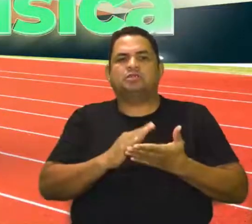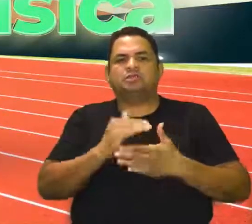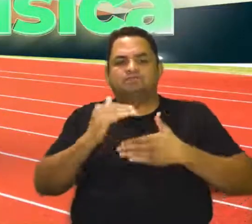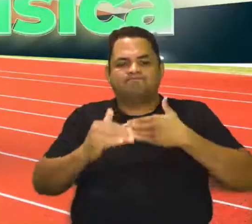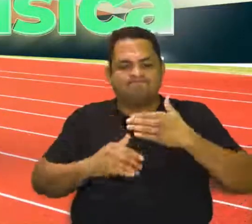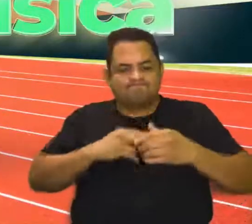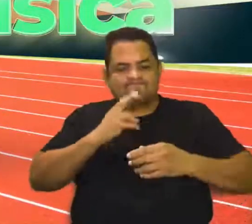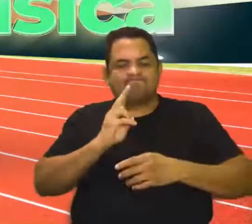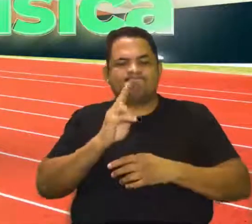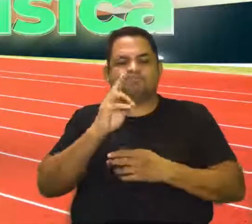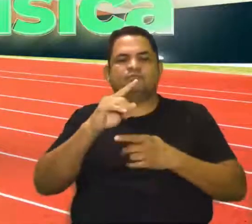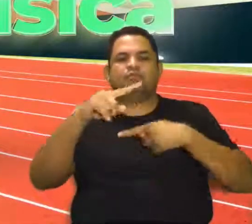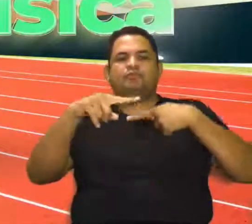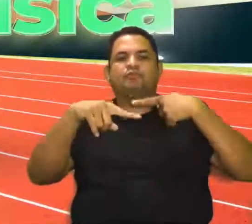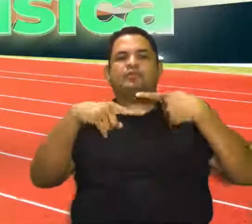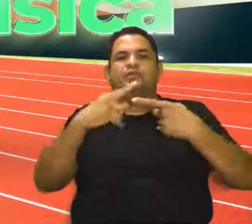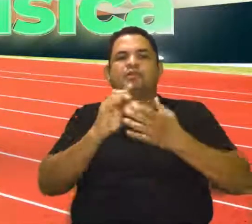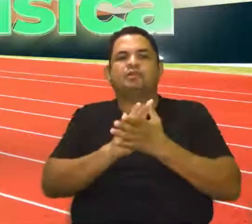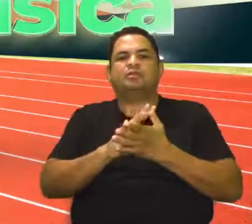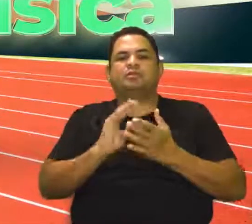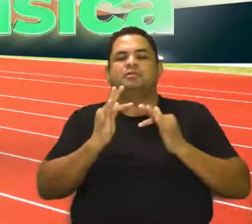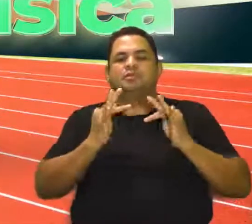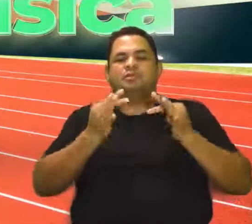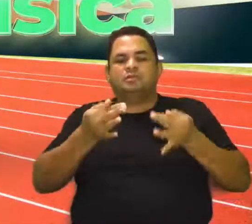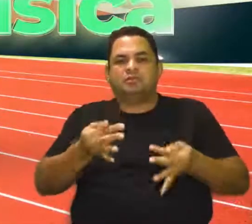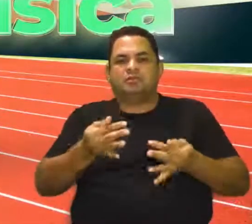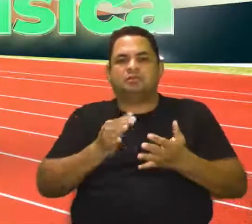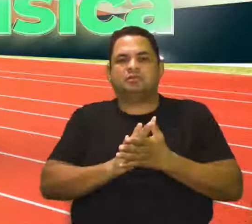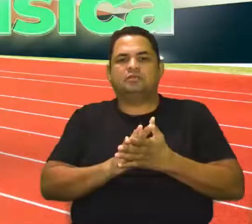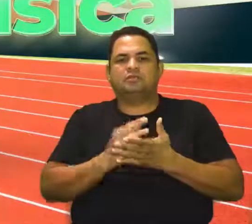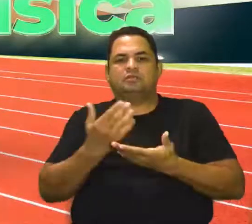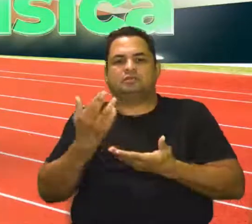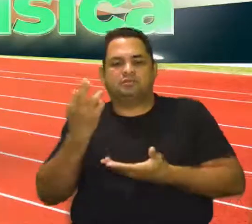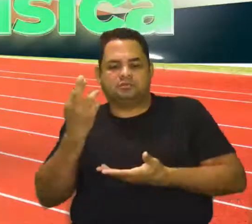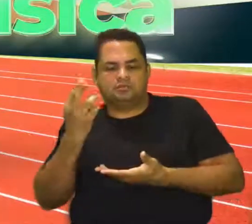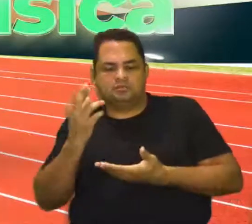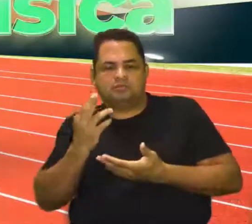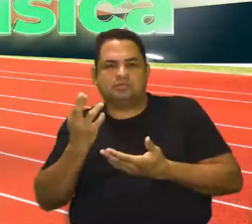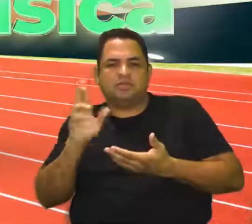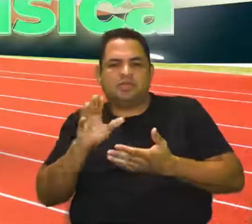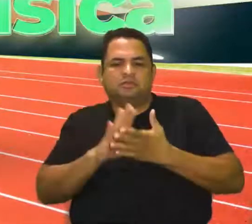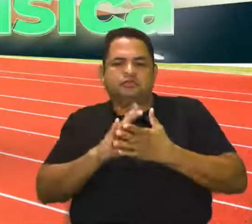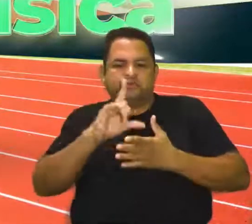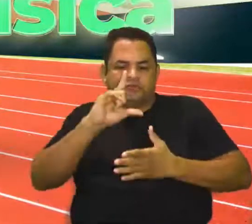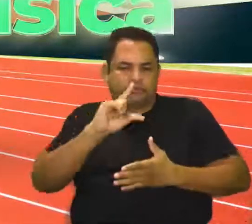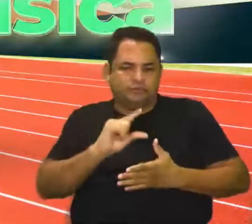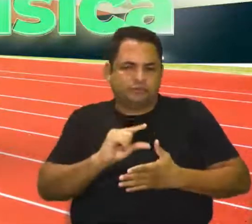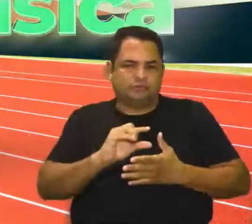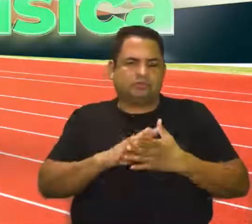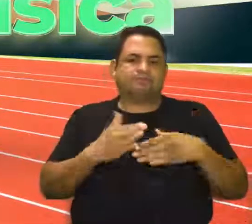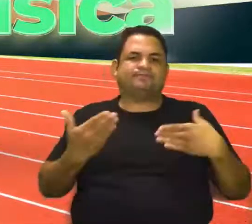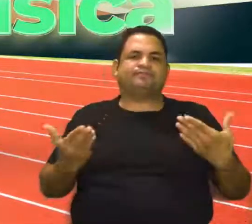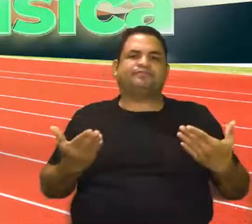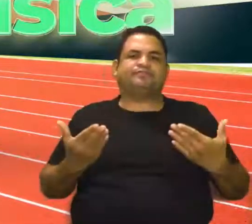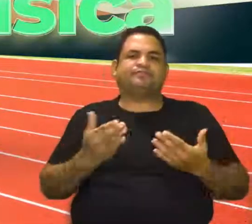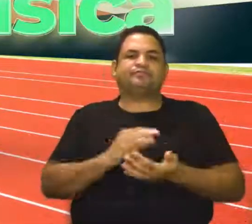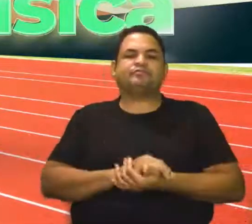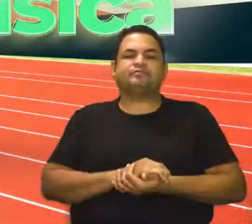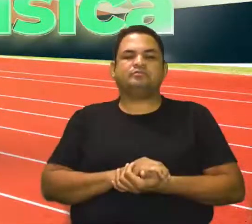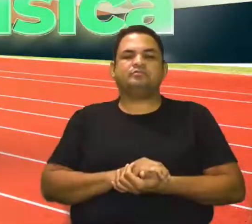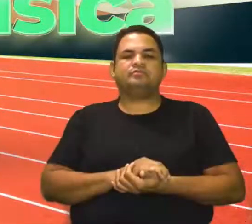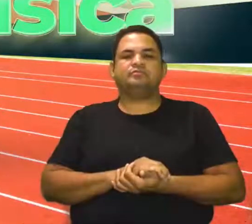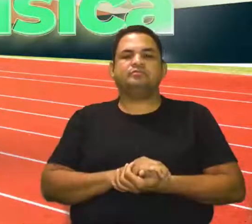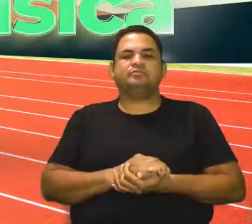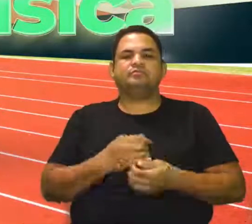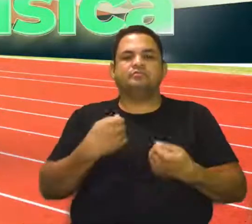intenso. Isso. E depois eu tenho uma parte final, que é a parte que eu recupero, que eu diminuo a intensidade, elasticidade, que tem muito a ver com a nossa aula, né? A